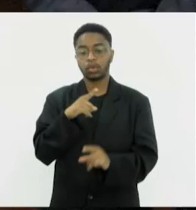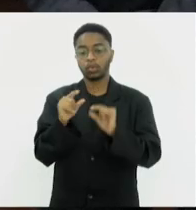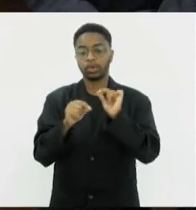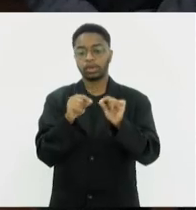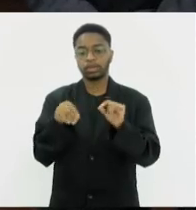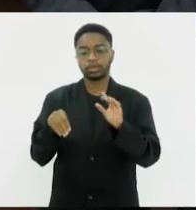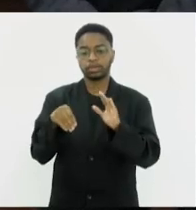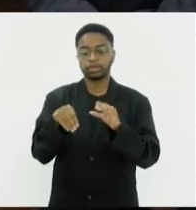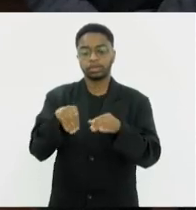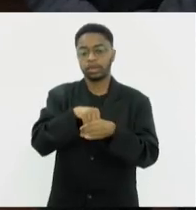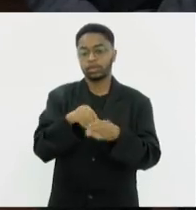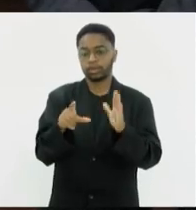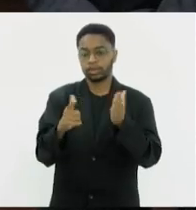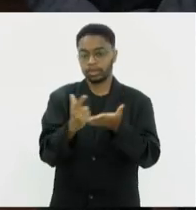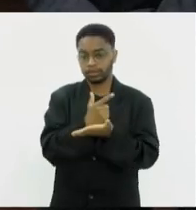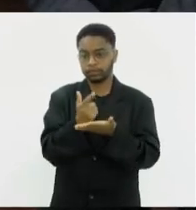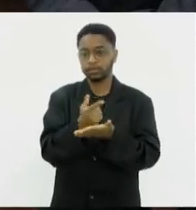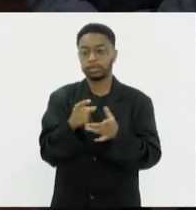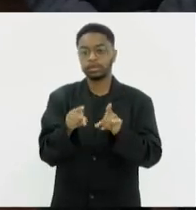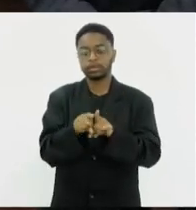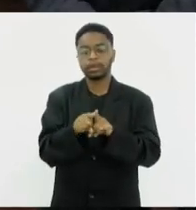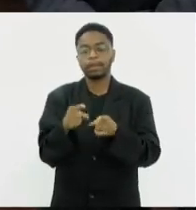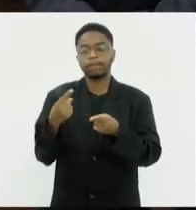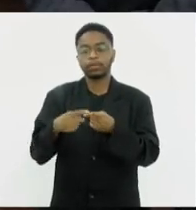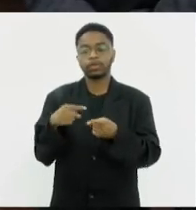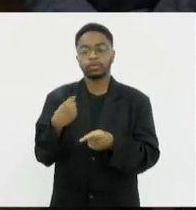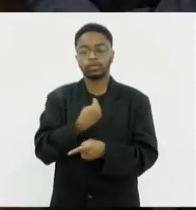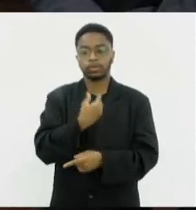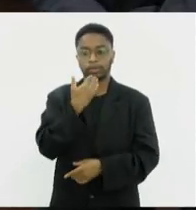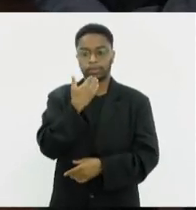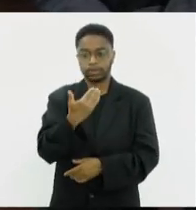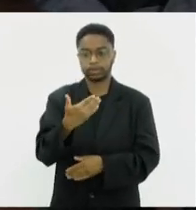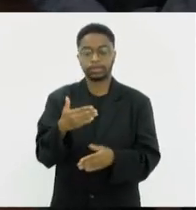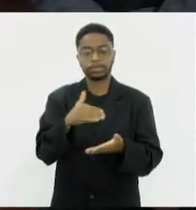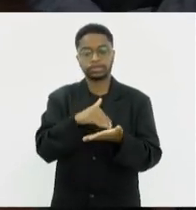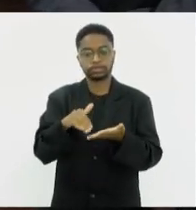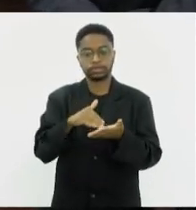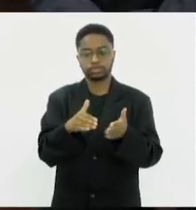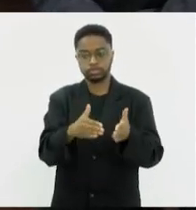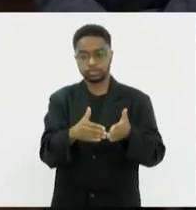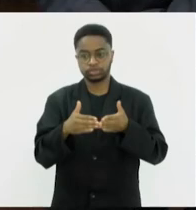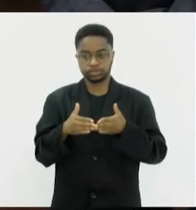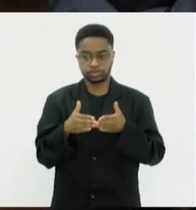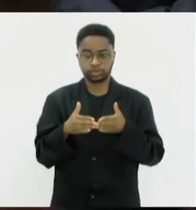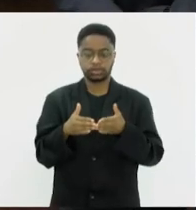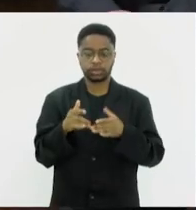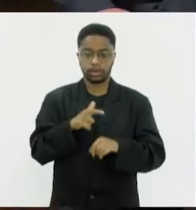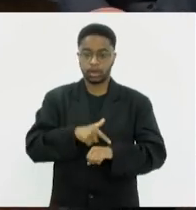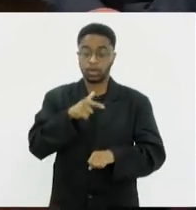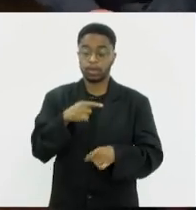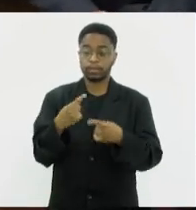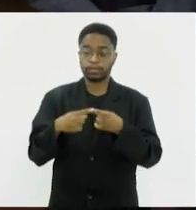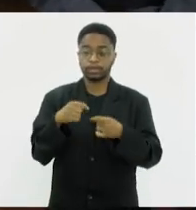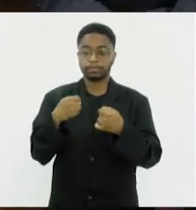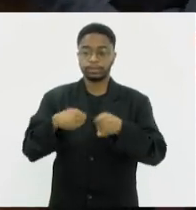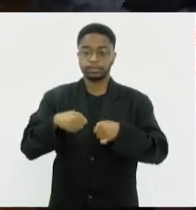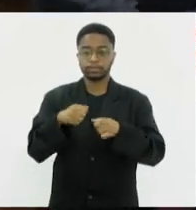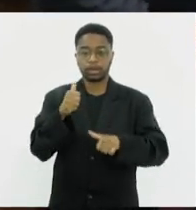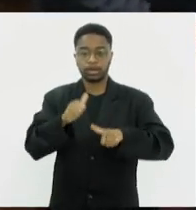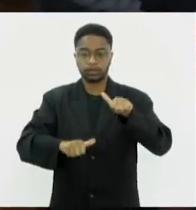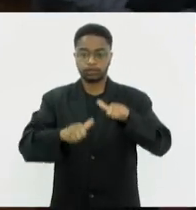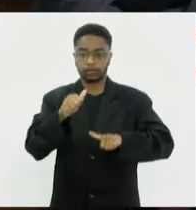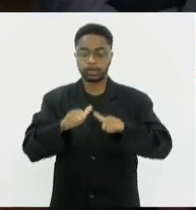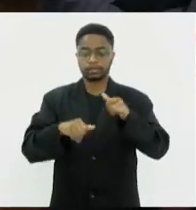e o porquê nós pedimos para que a secretária suspendesse imediatamente até que uma análise